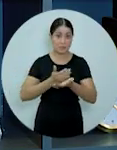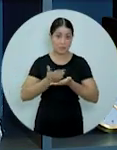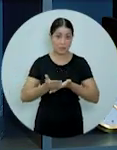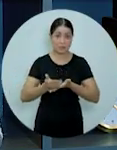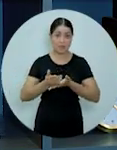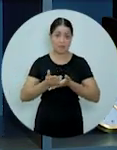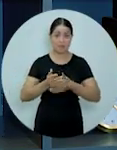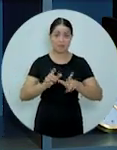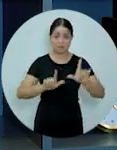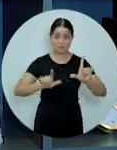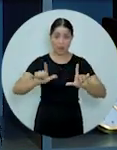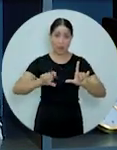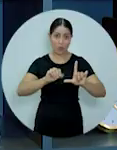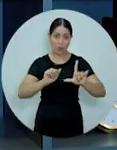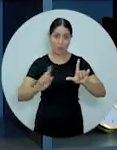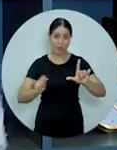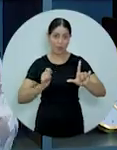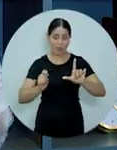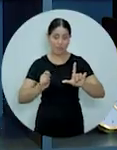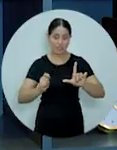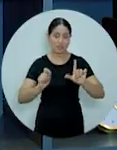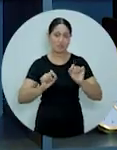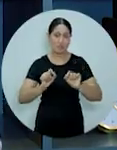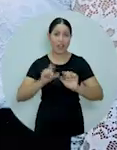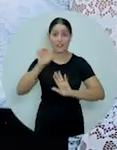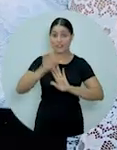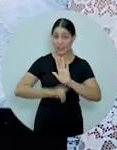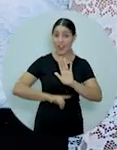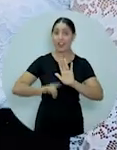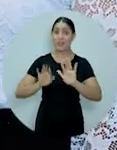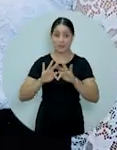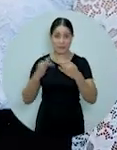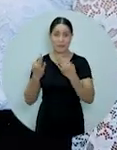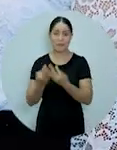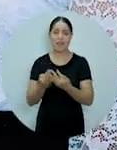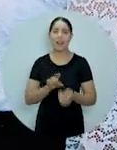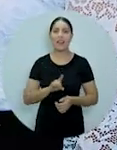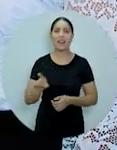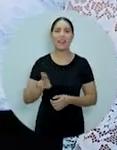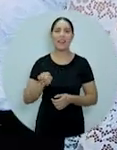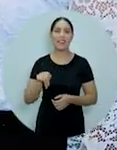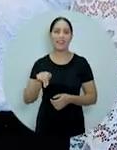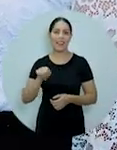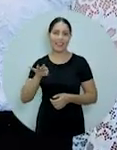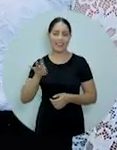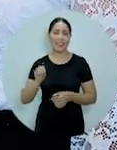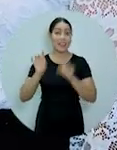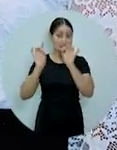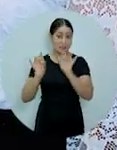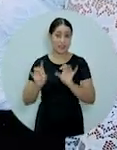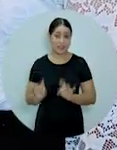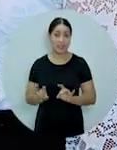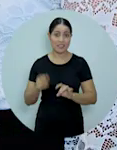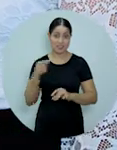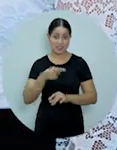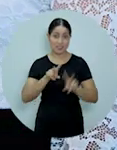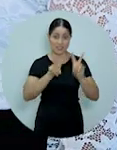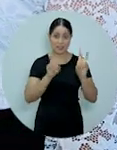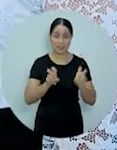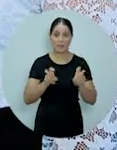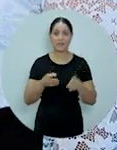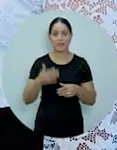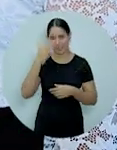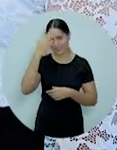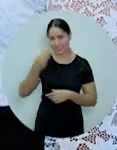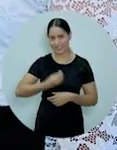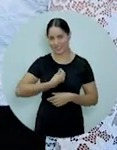nosso programa, vamos para a seara do direito de família. E quem participa conosco é a doutora Renata Vilas Boas, ela que é especialista